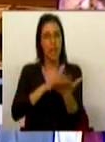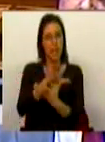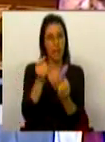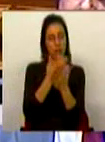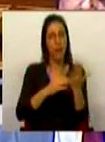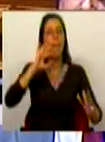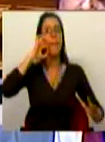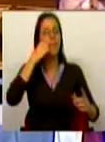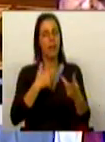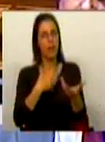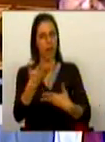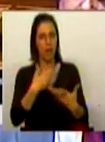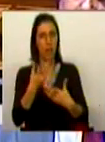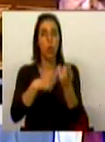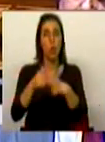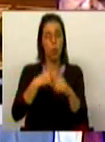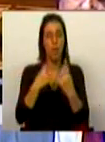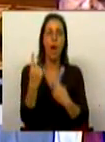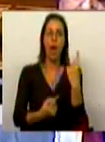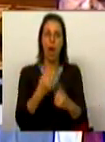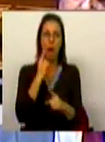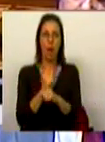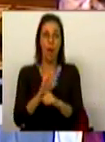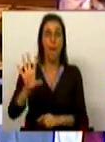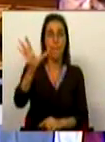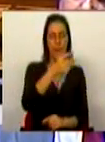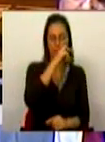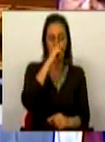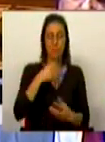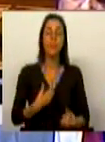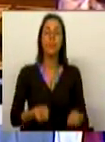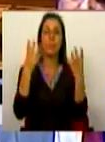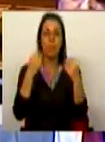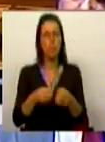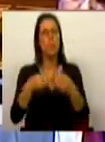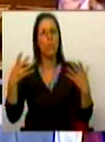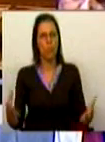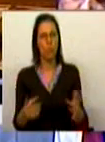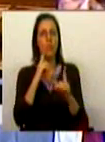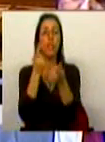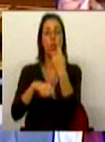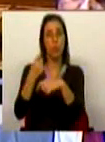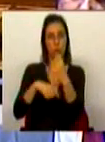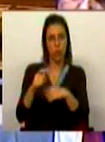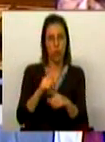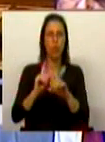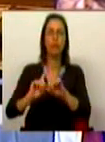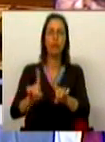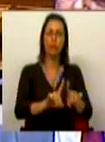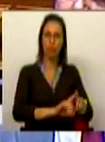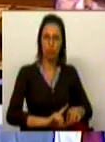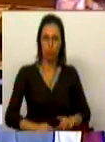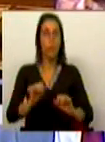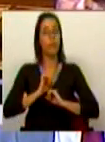naturalmente prejudicou as nossas relações comerciais com alguns desses espaços, conseguimos crescer nas exportações, diversificar